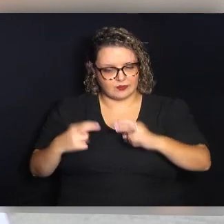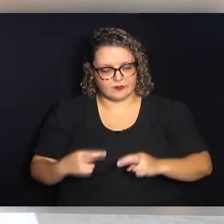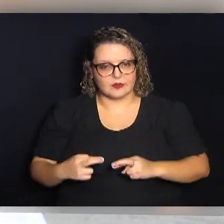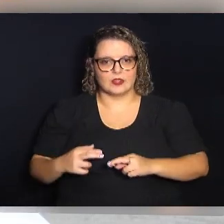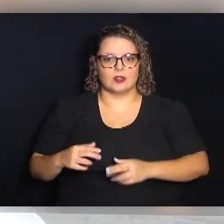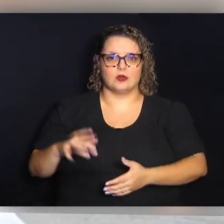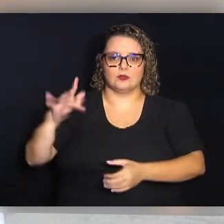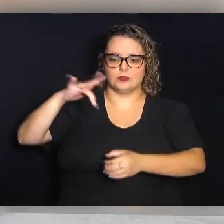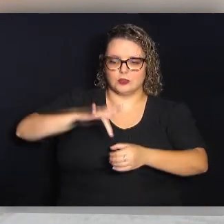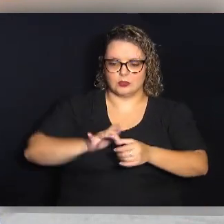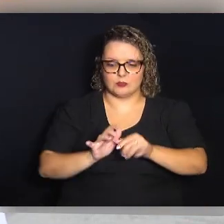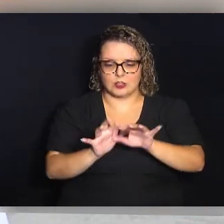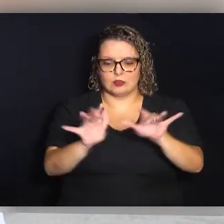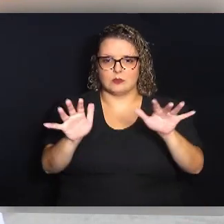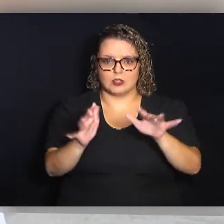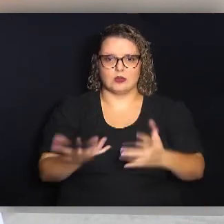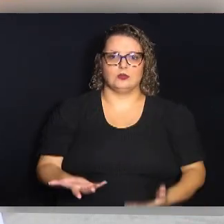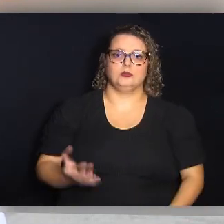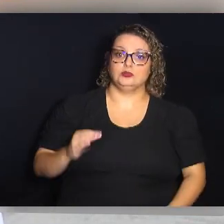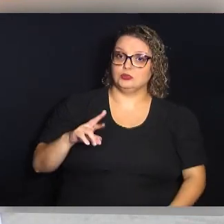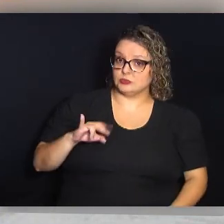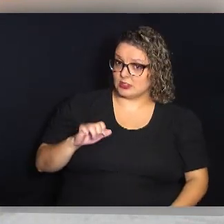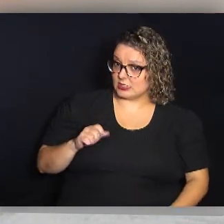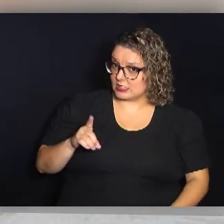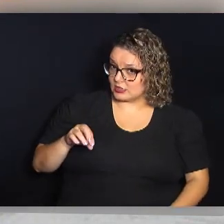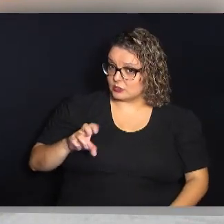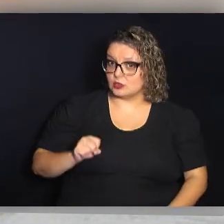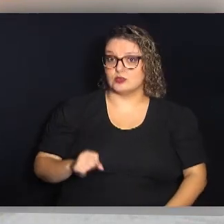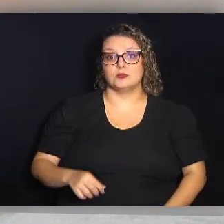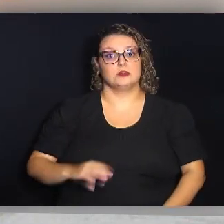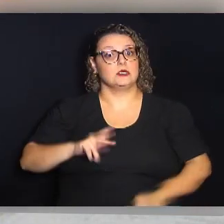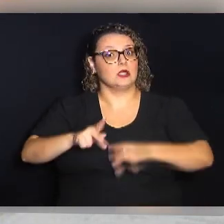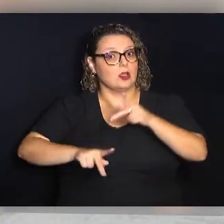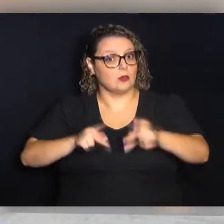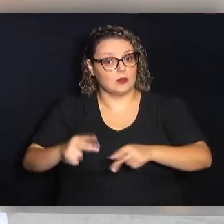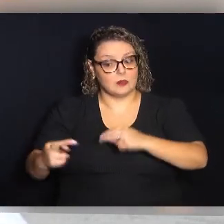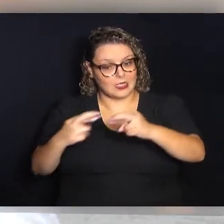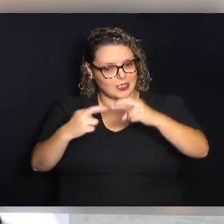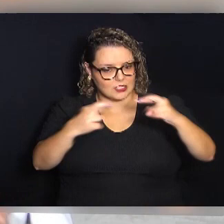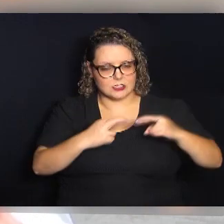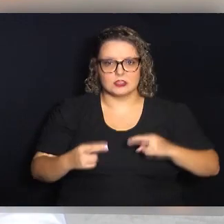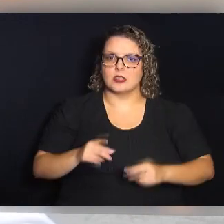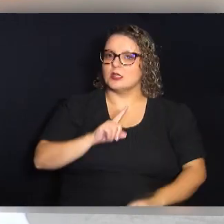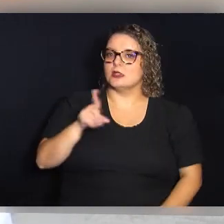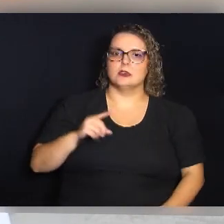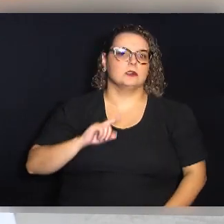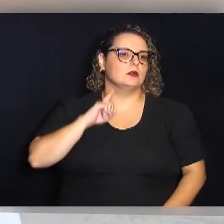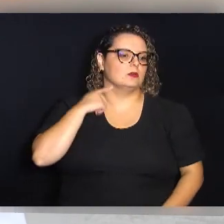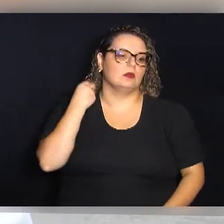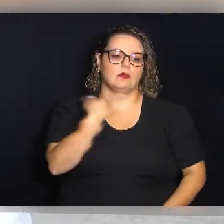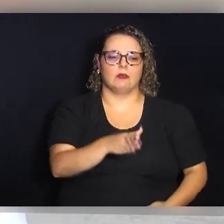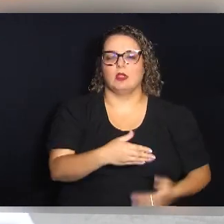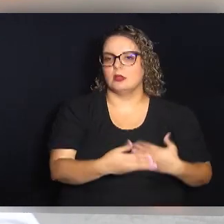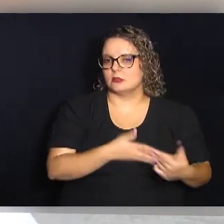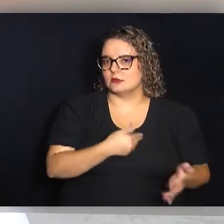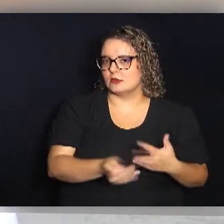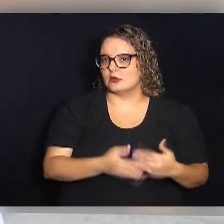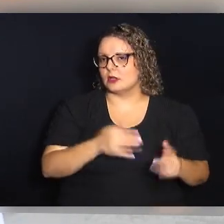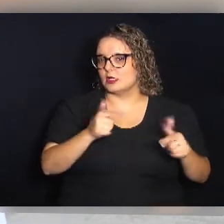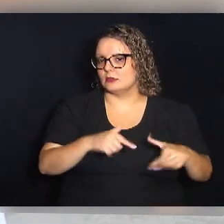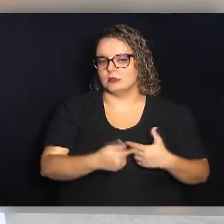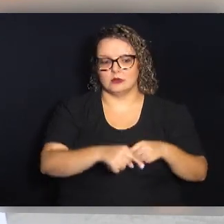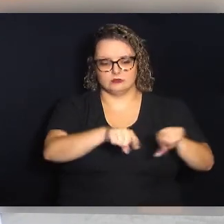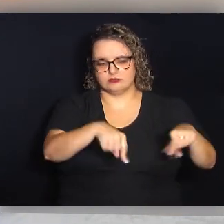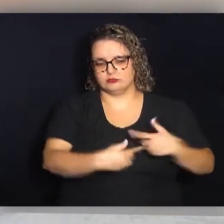residência para fazer uma busca ativa dos criadores que a nossa população não descarte nos terrenos